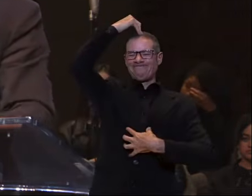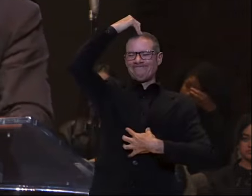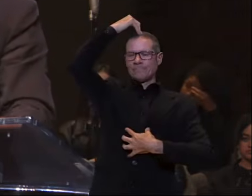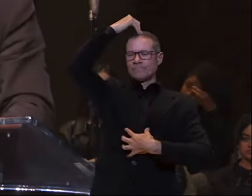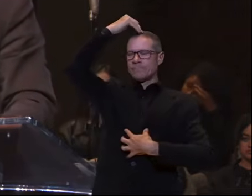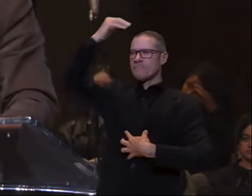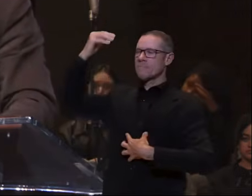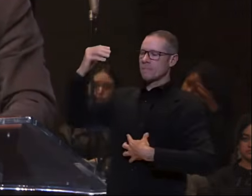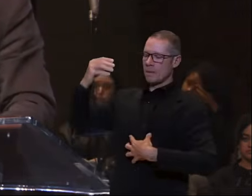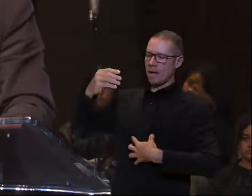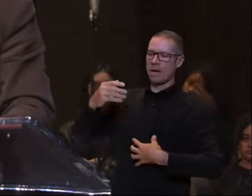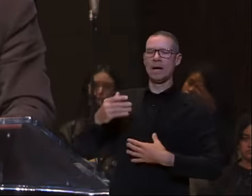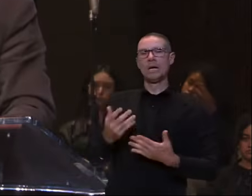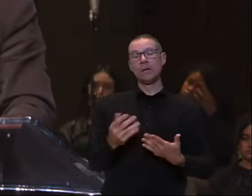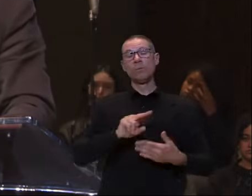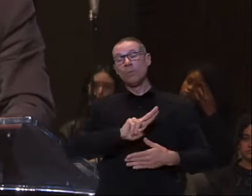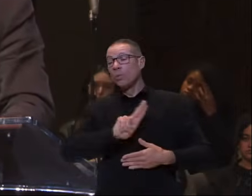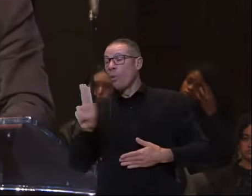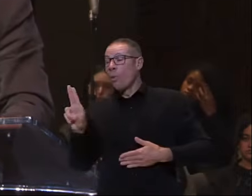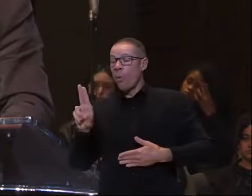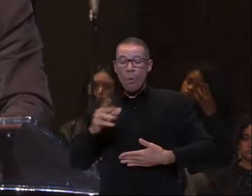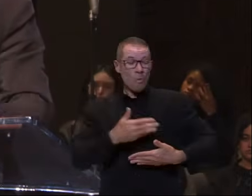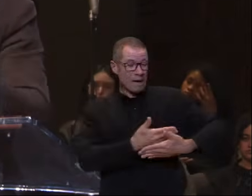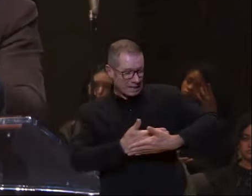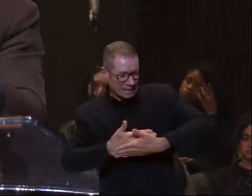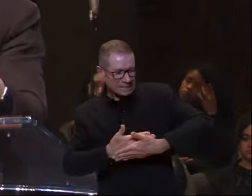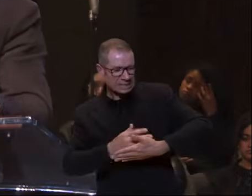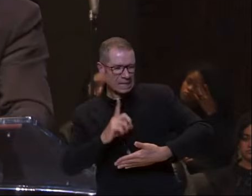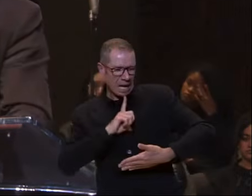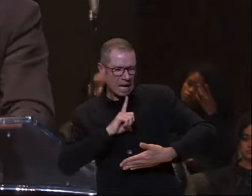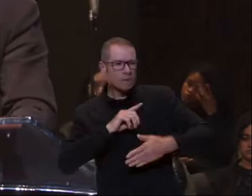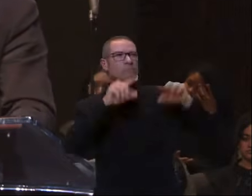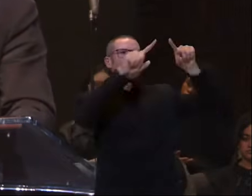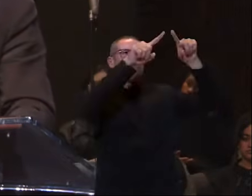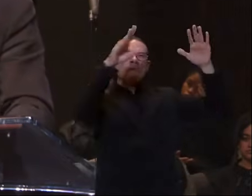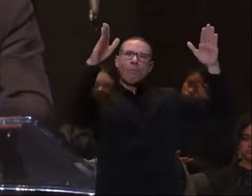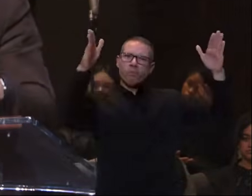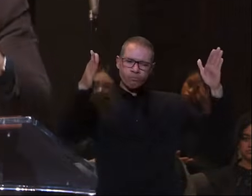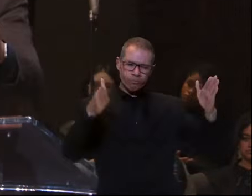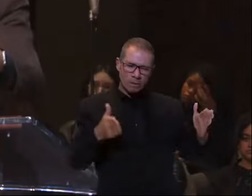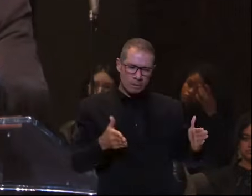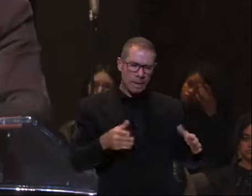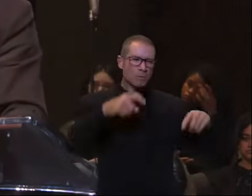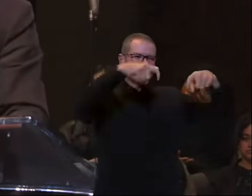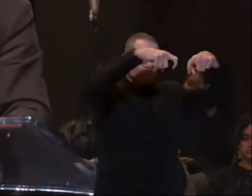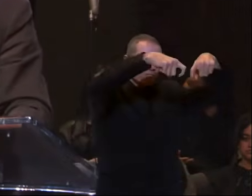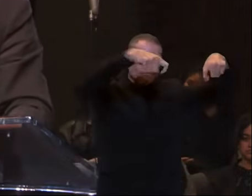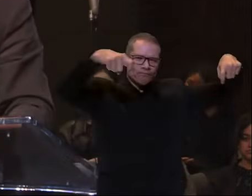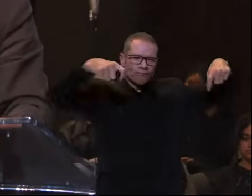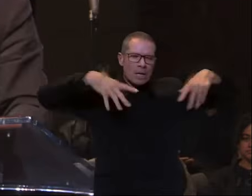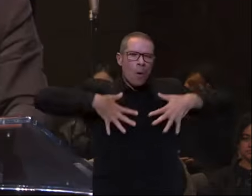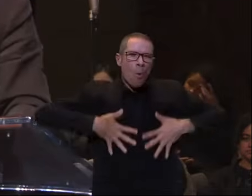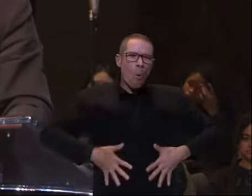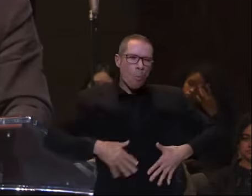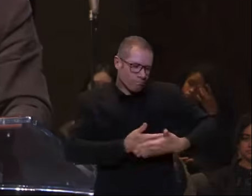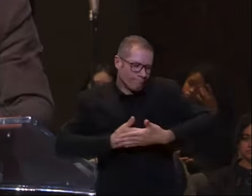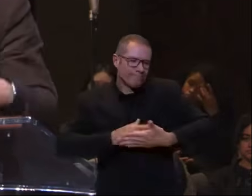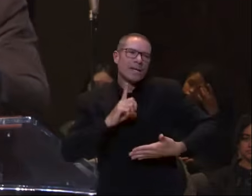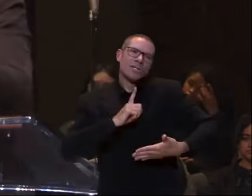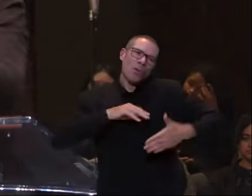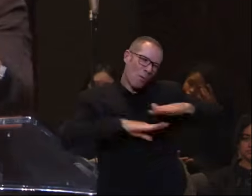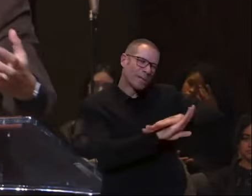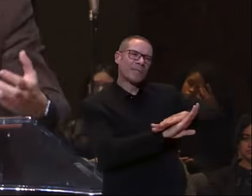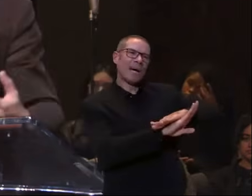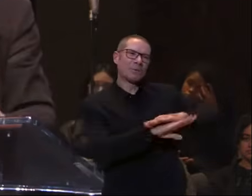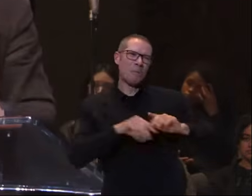nome para criança, eu tenho coisas guardadas até hoje que eu queria dar para ela, e